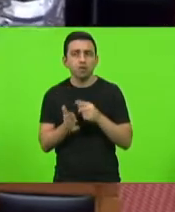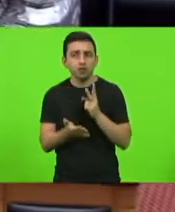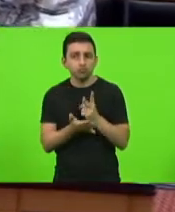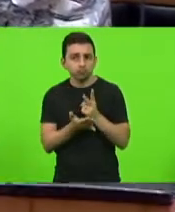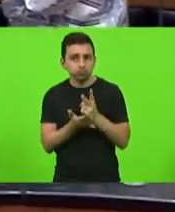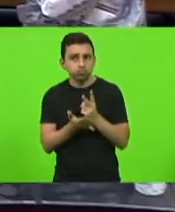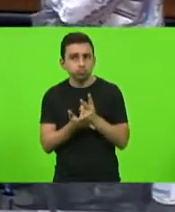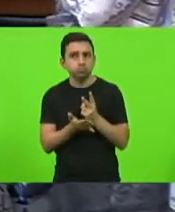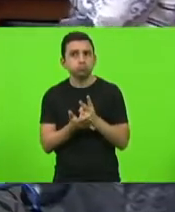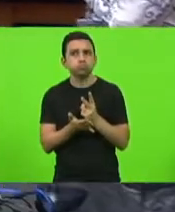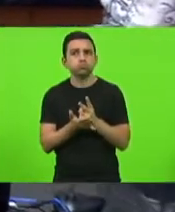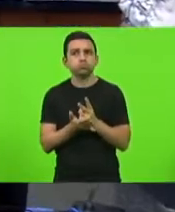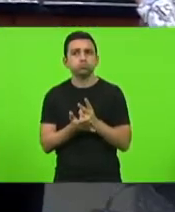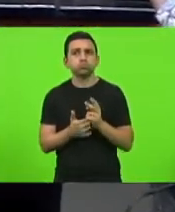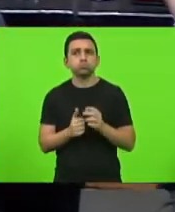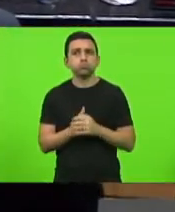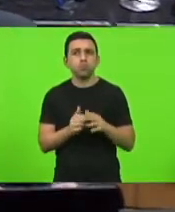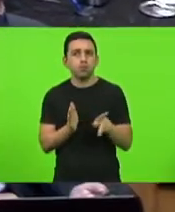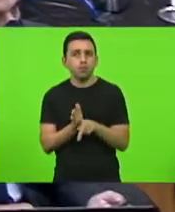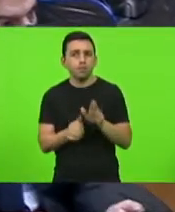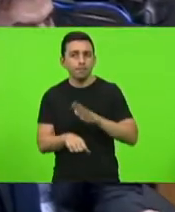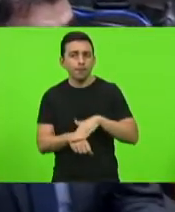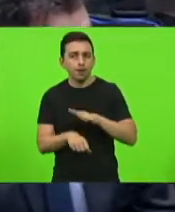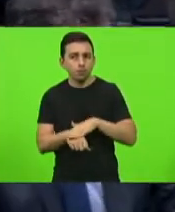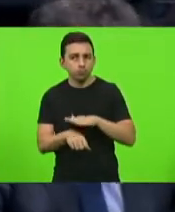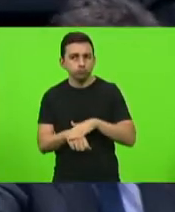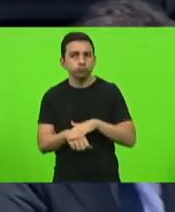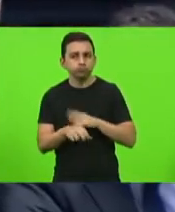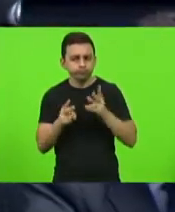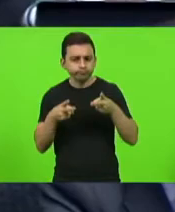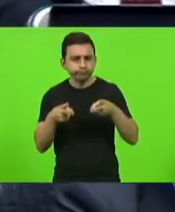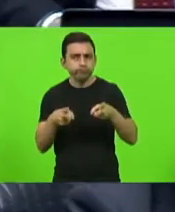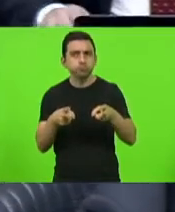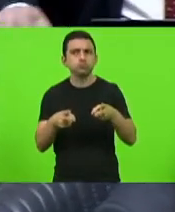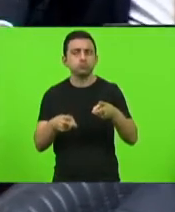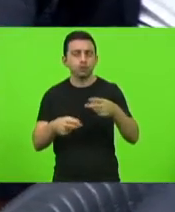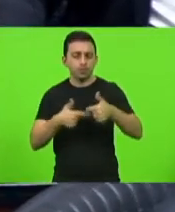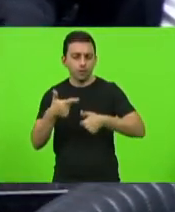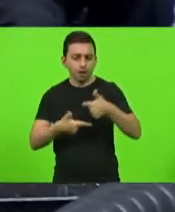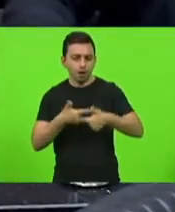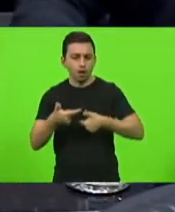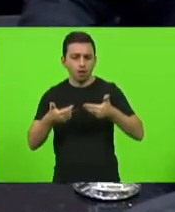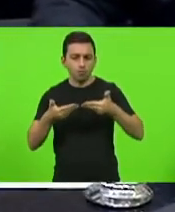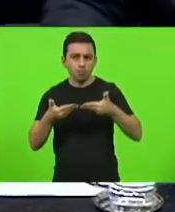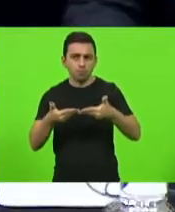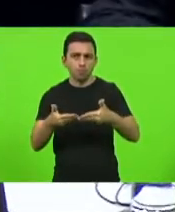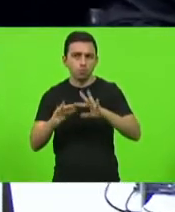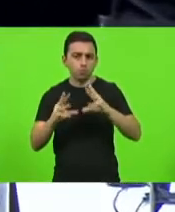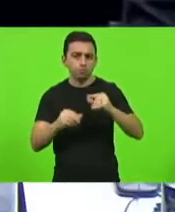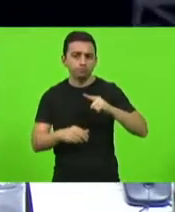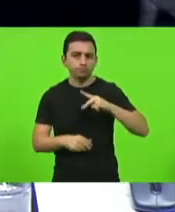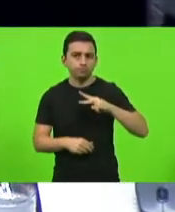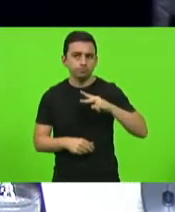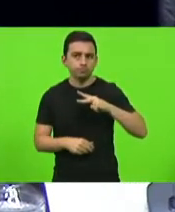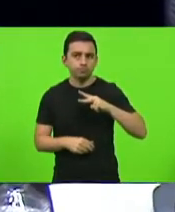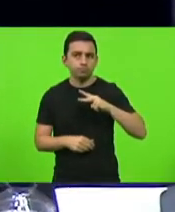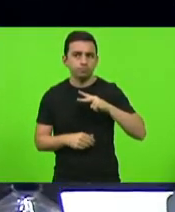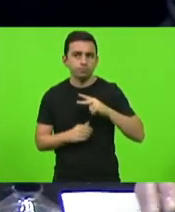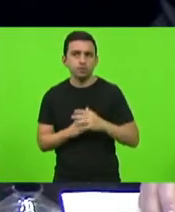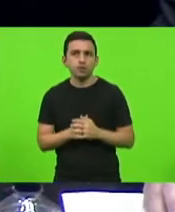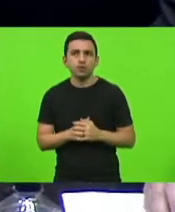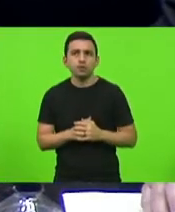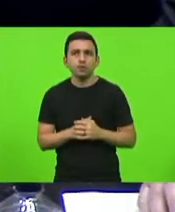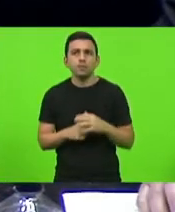a manutenção da mão de obra portuária, a mão de obra portuária nos portos privados. É porque há